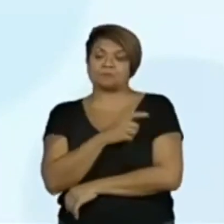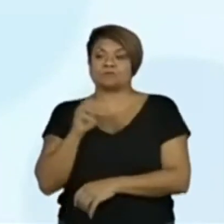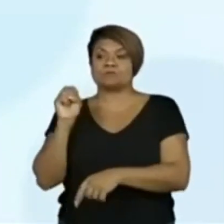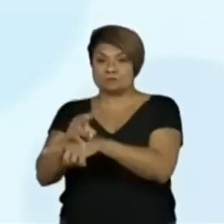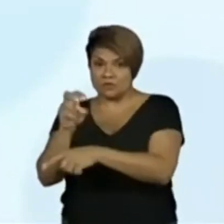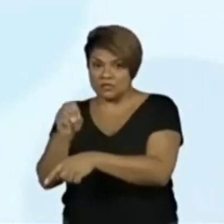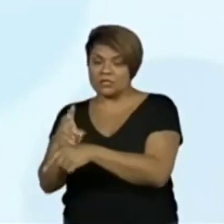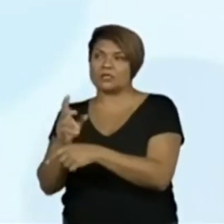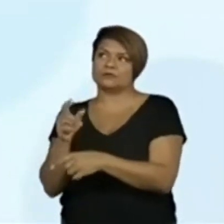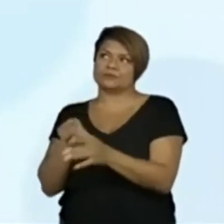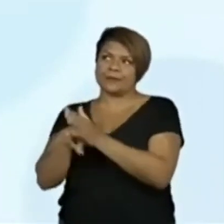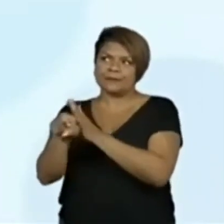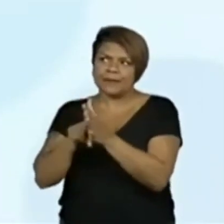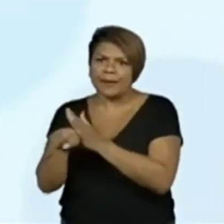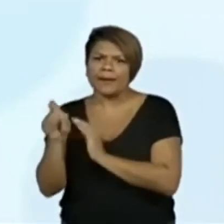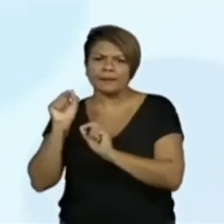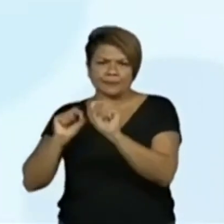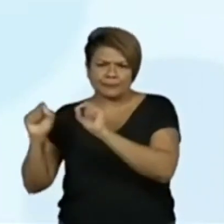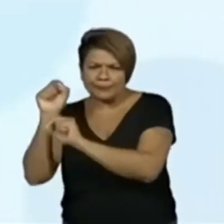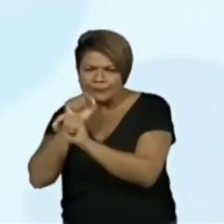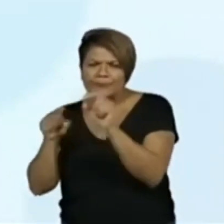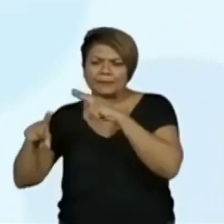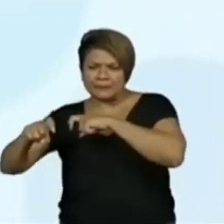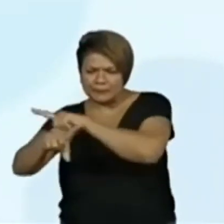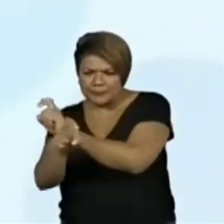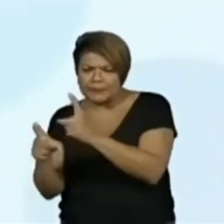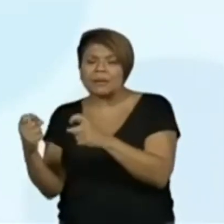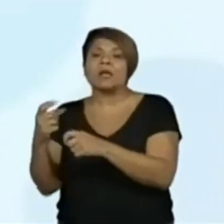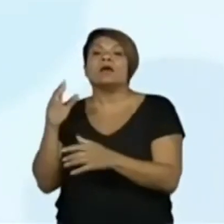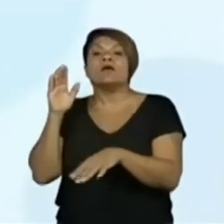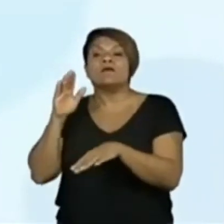ou alguns de seus derivados.